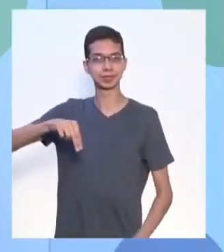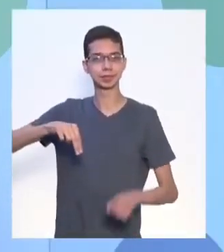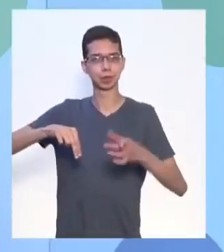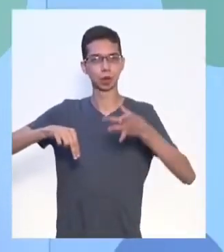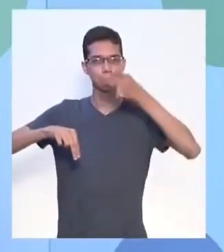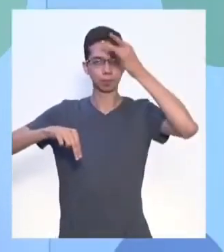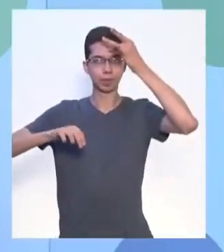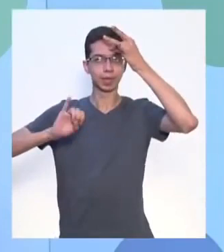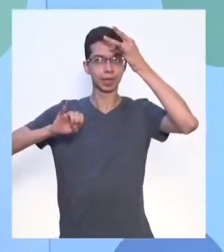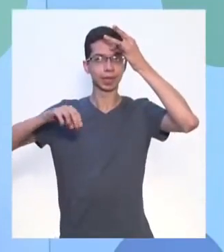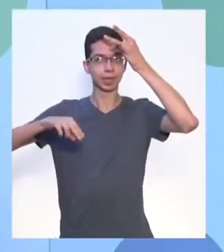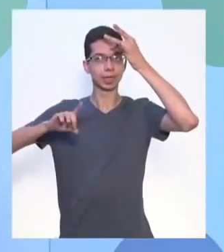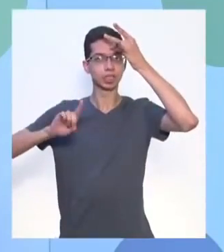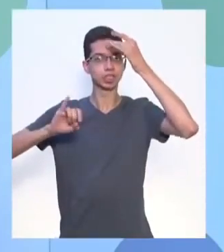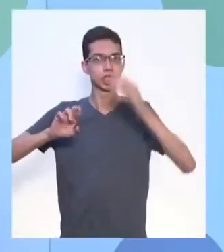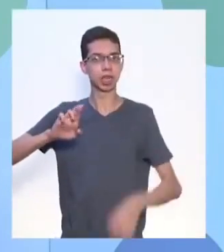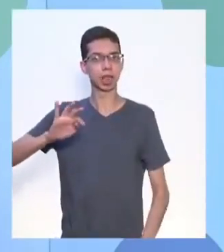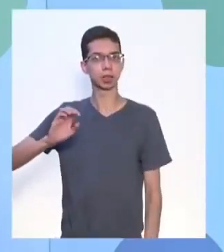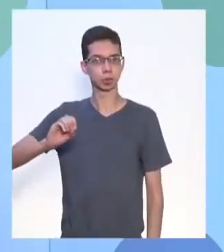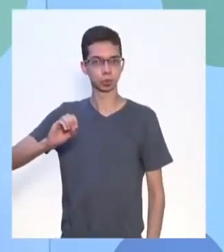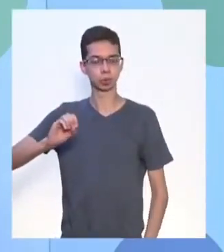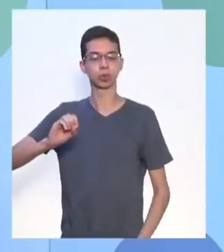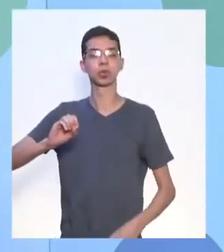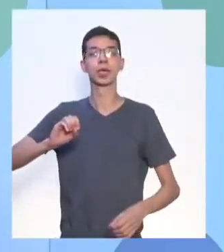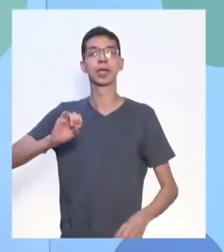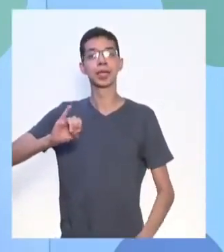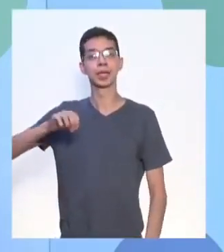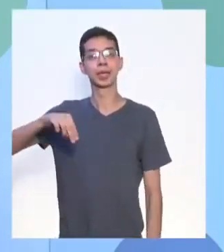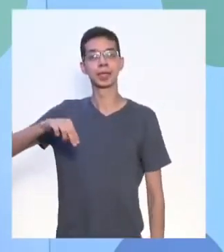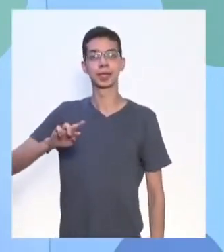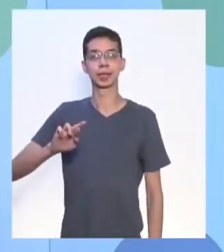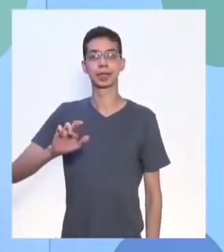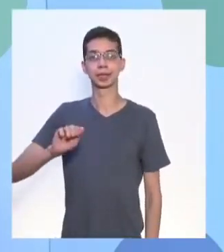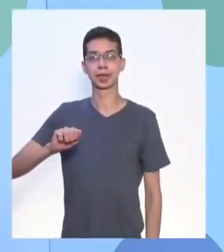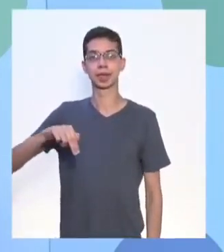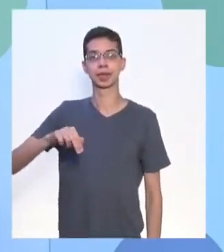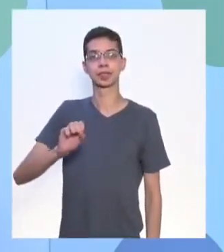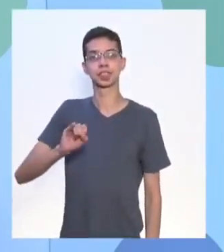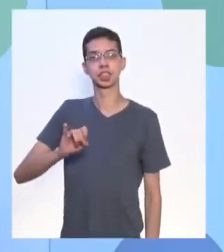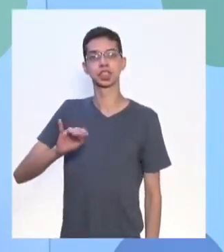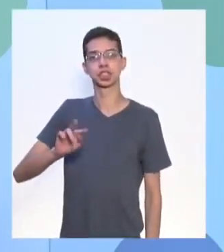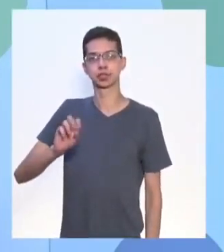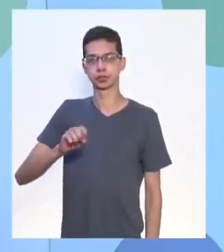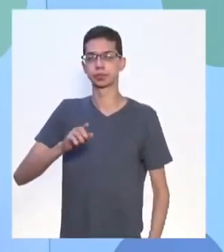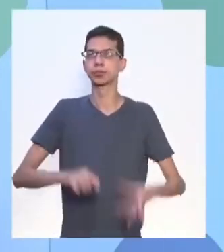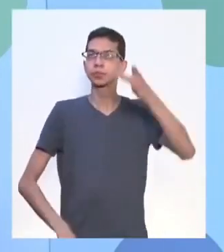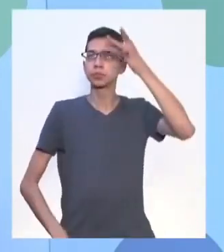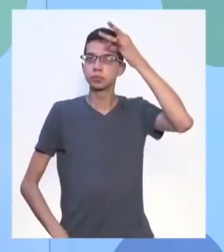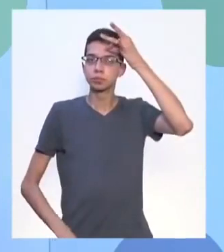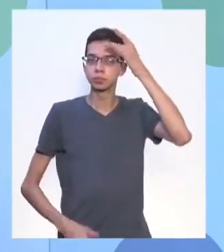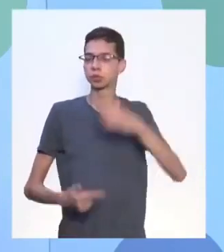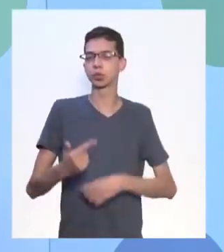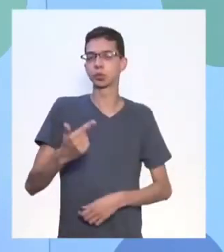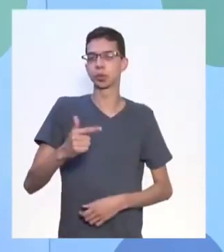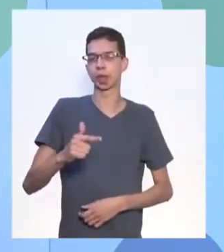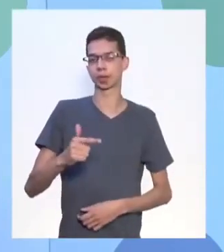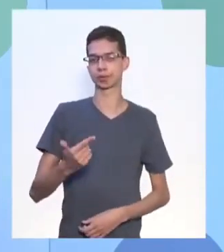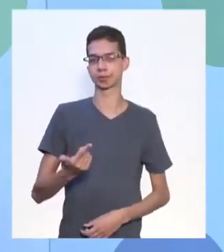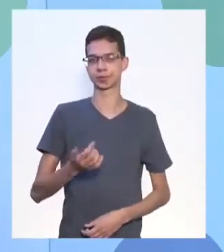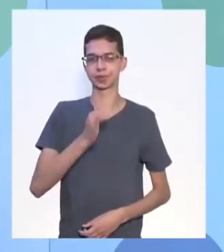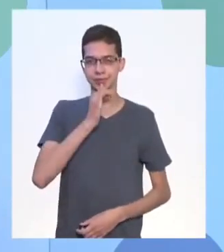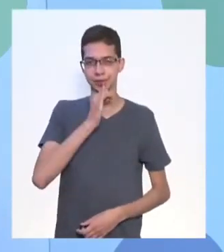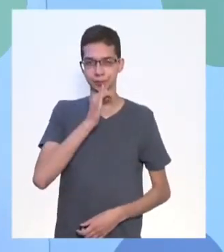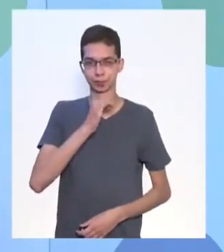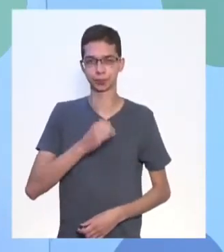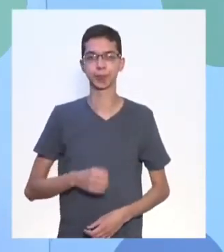de negação, né? Na maioria das vezes. Então, só não pensar no intransitivo, quer dizer que ele não transita. No in, do indireto, quer